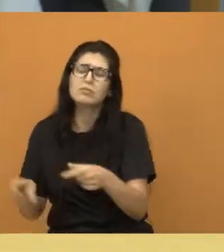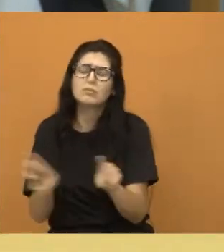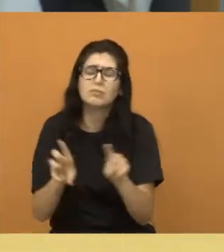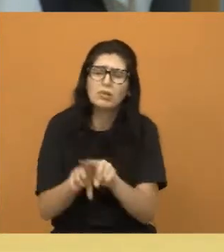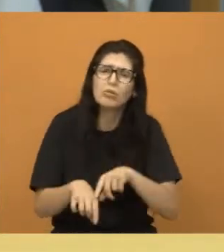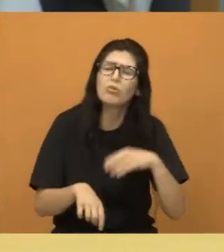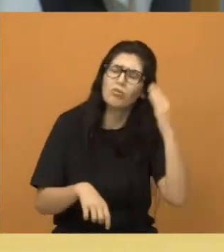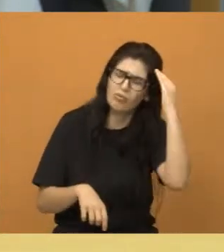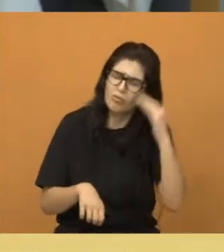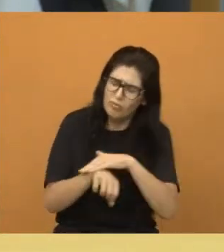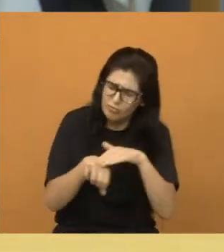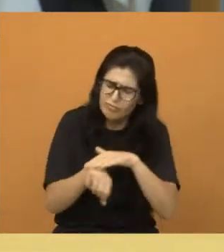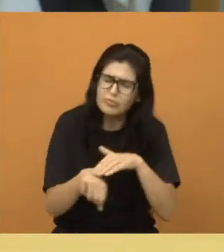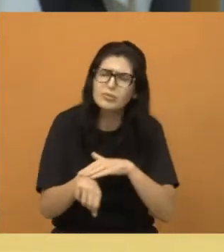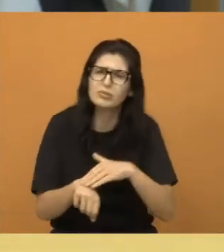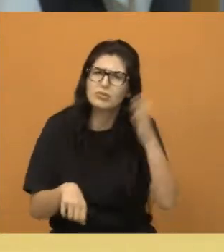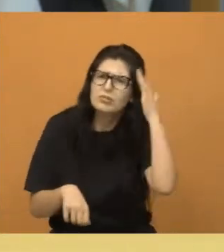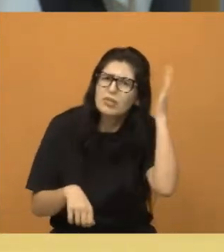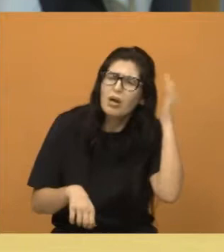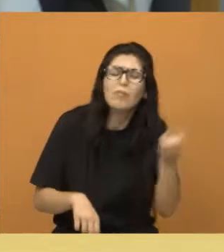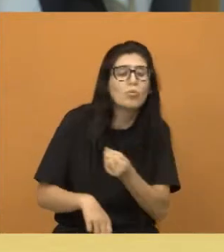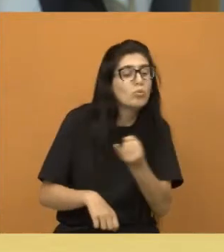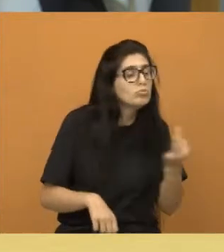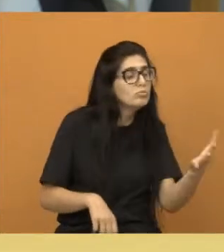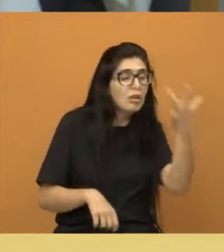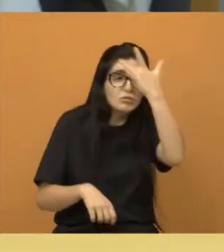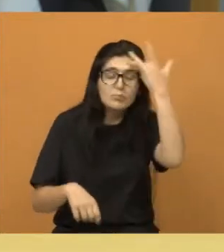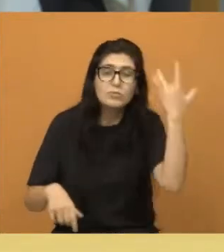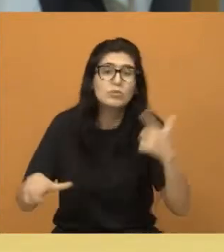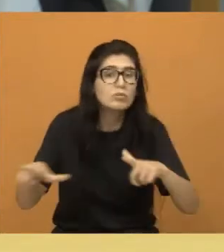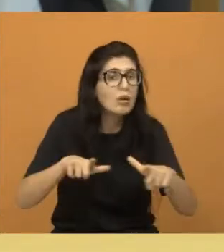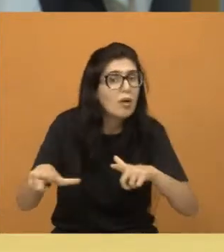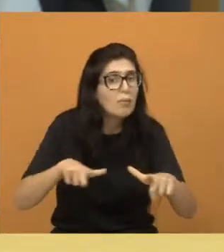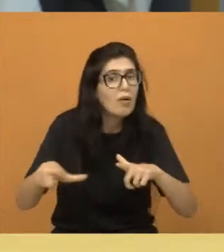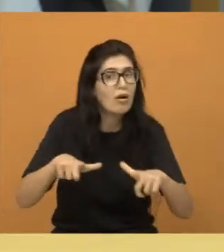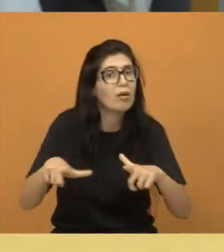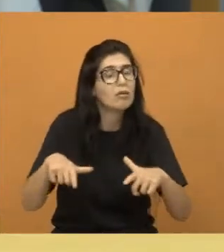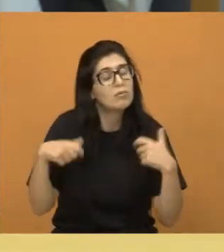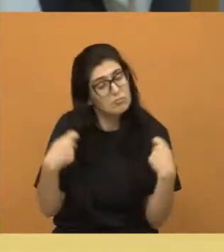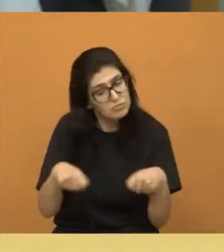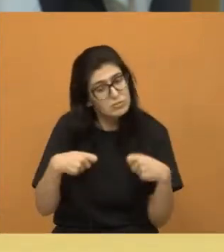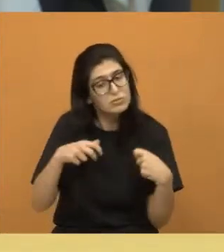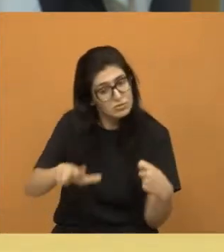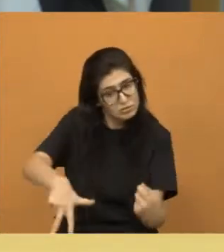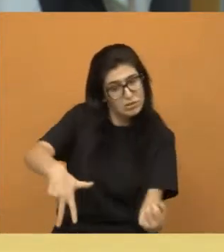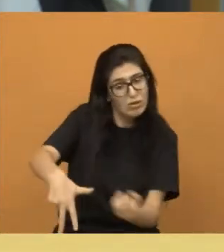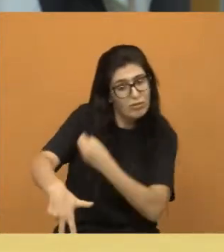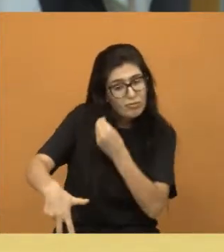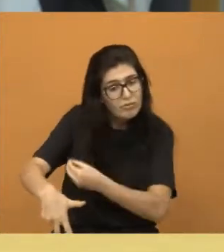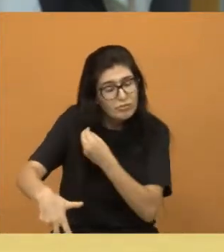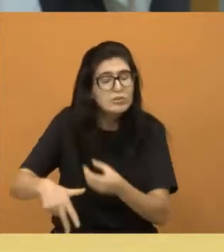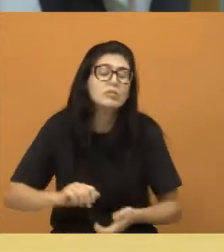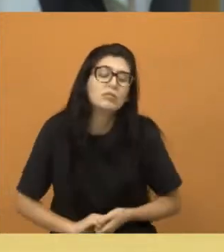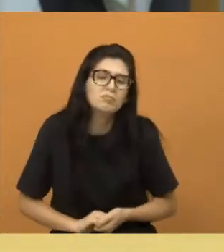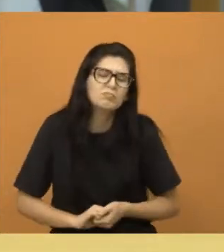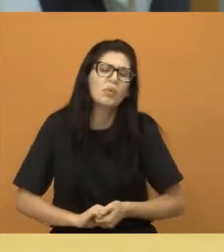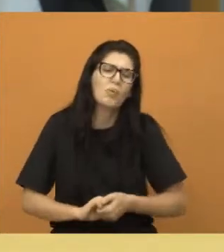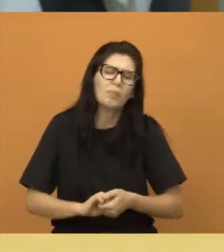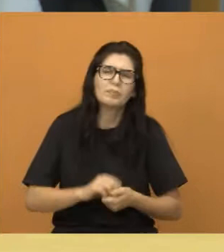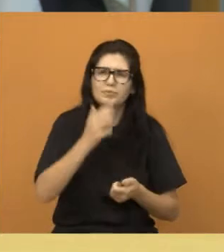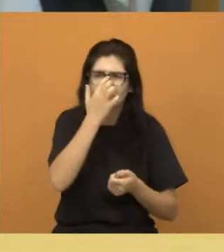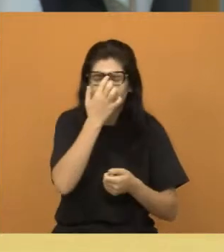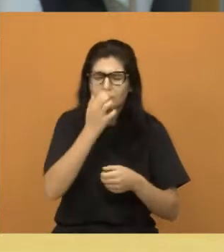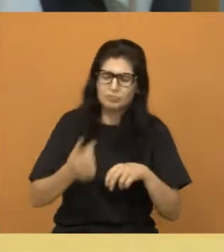entender o número de servidores para usar esse cargo. E daí, na justificativa, traz